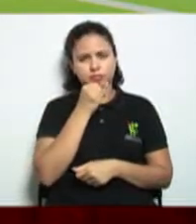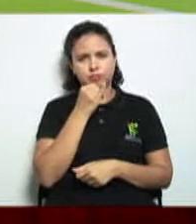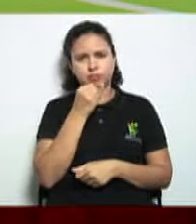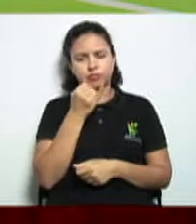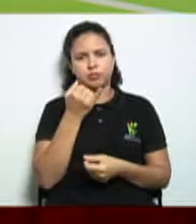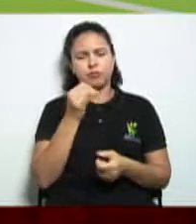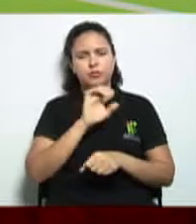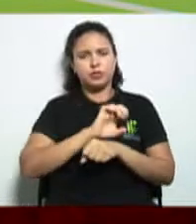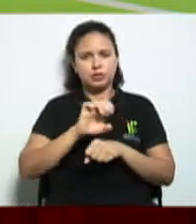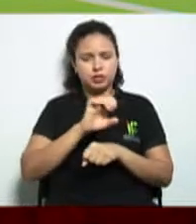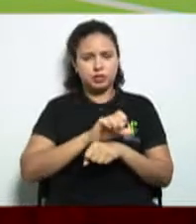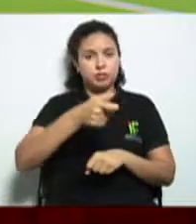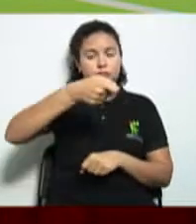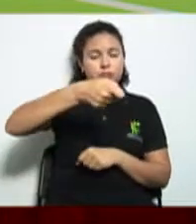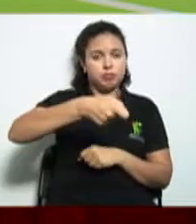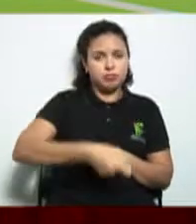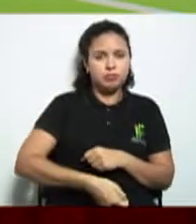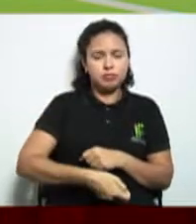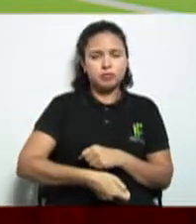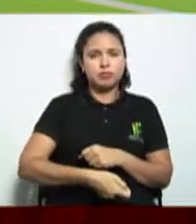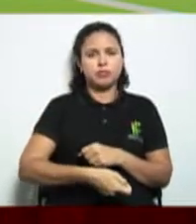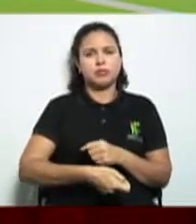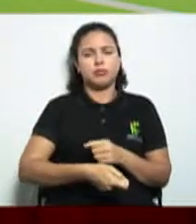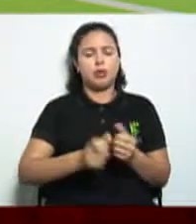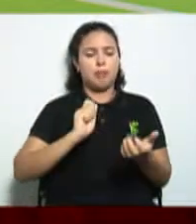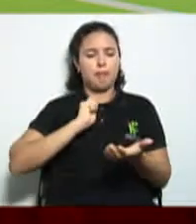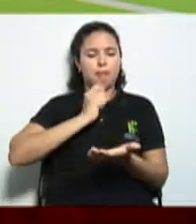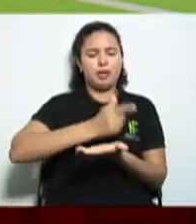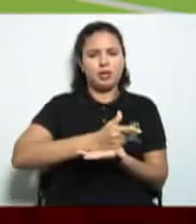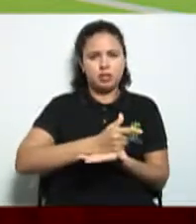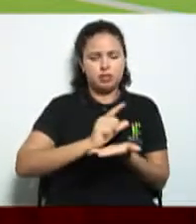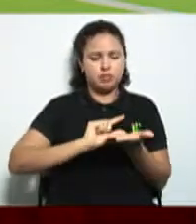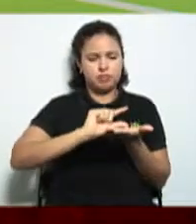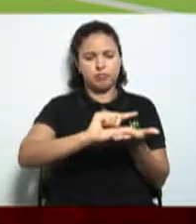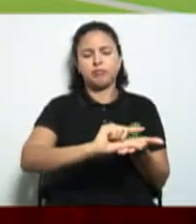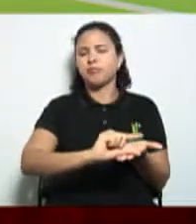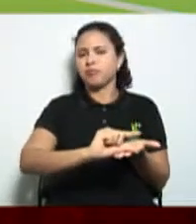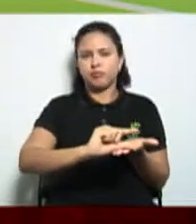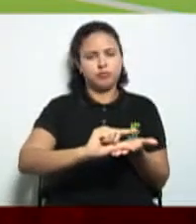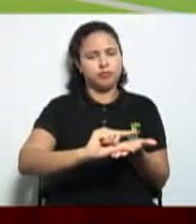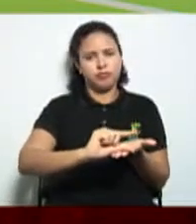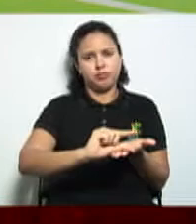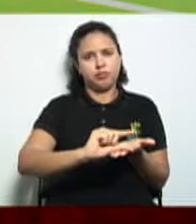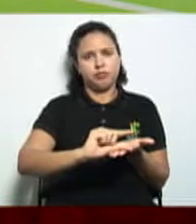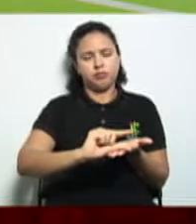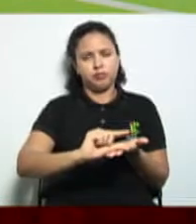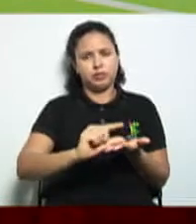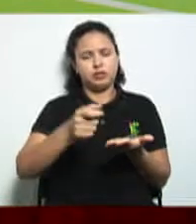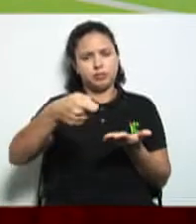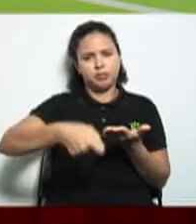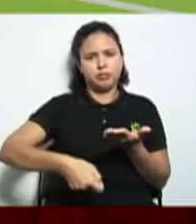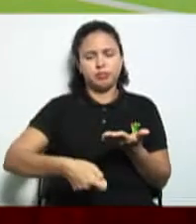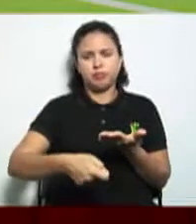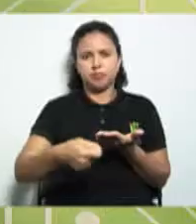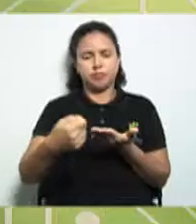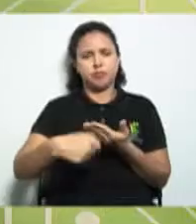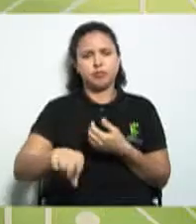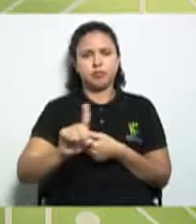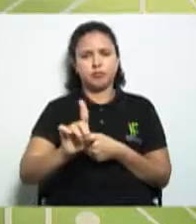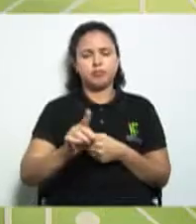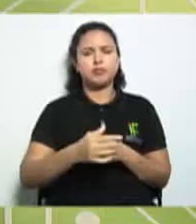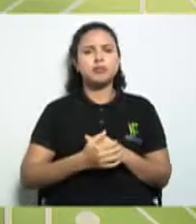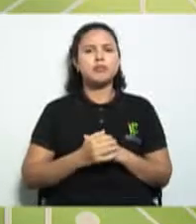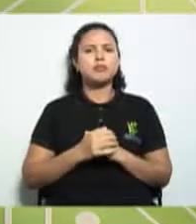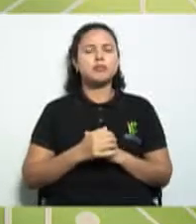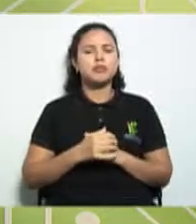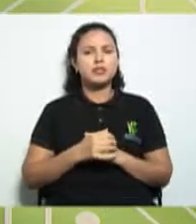é obrigatória, não é devida. A instituição pode conceder como um auxílio, mas não é obrigatório. Isso está virando um